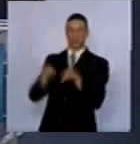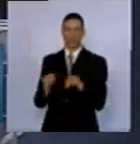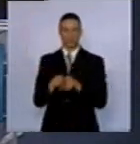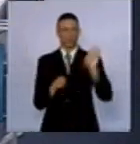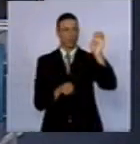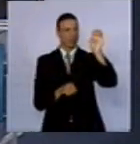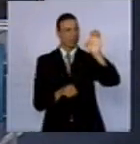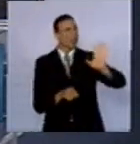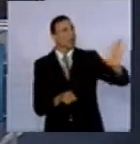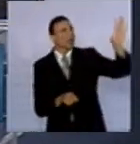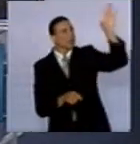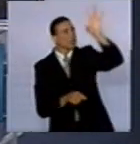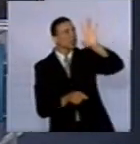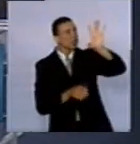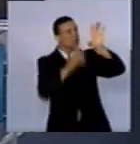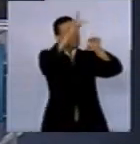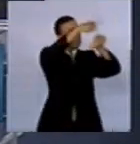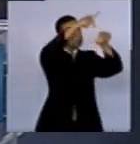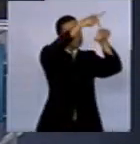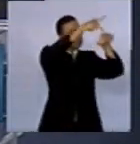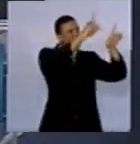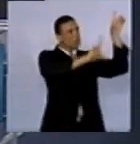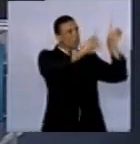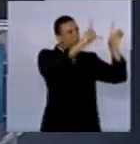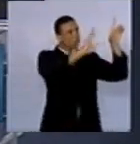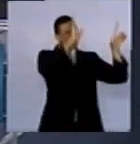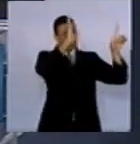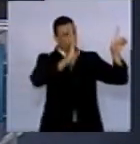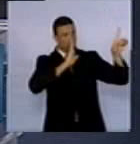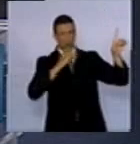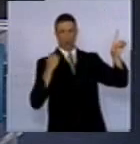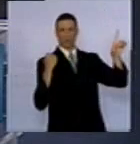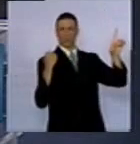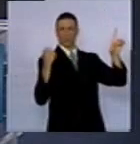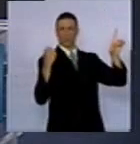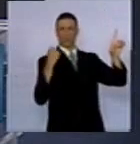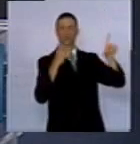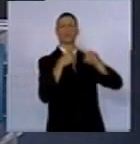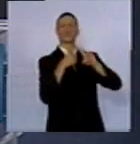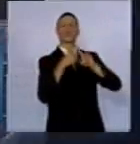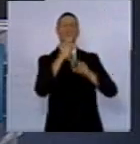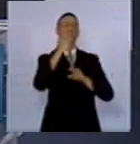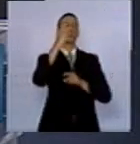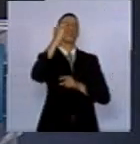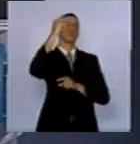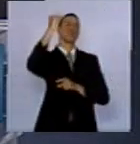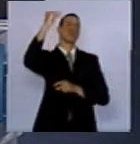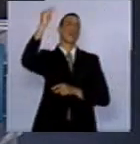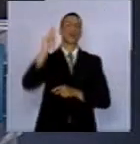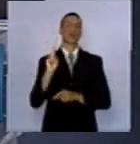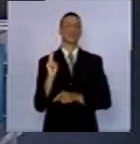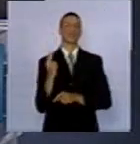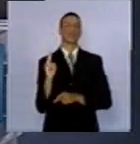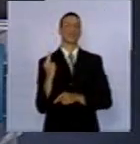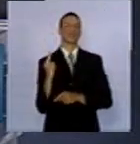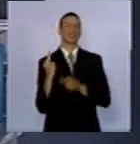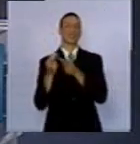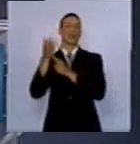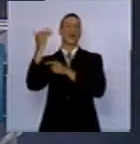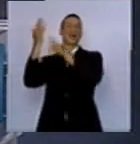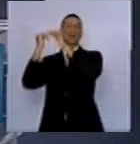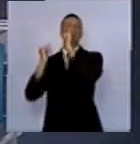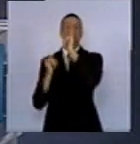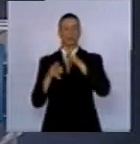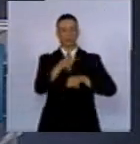surpreendem que tem uma televisão aberta mais forte mas é porque esse país tem uma história da televisão pública né como é o caso por exemplo